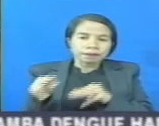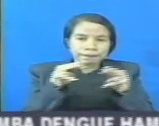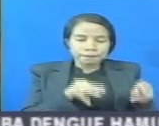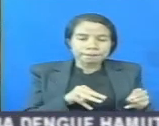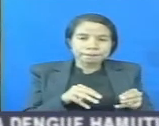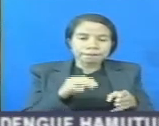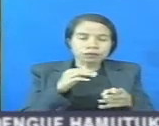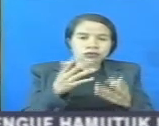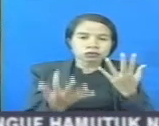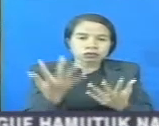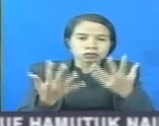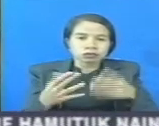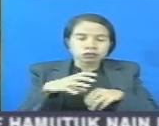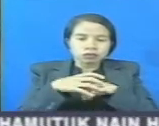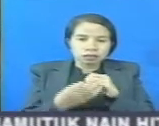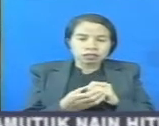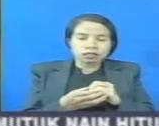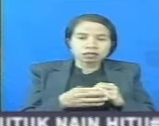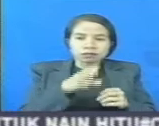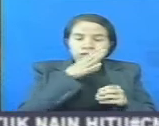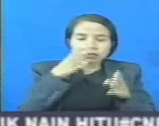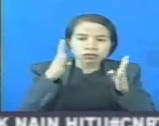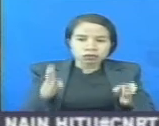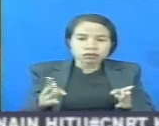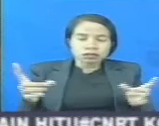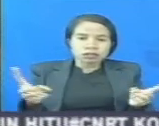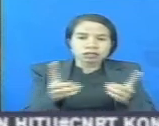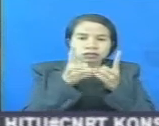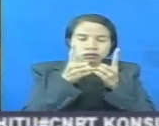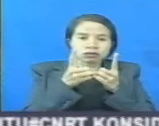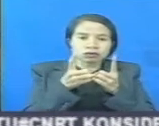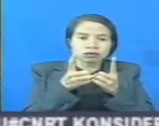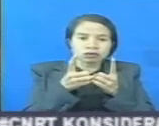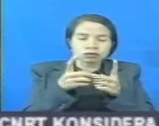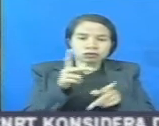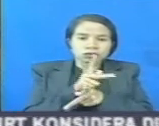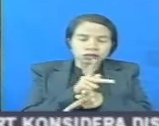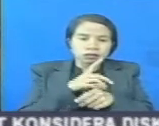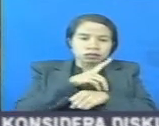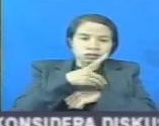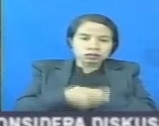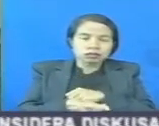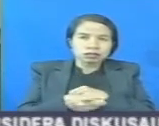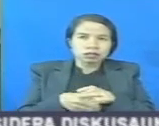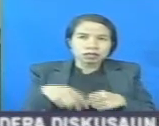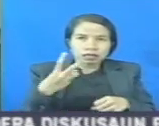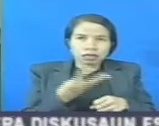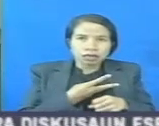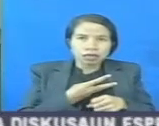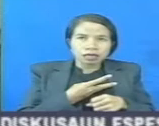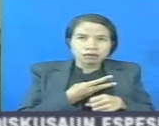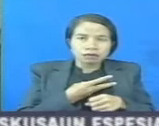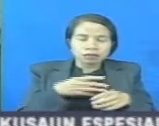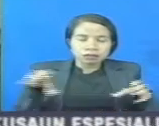prática sunurai nebe durante nem, tos na sira adapta ou evita na prevenção risco desastre. A mim